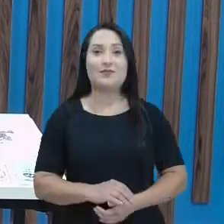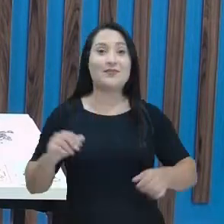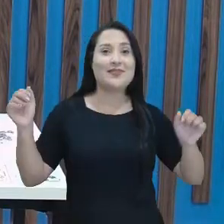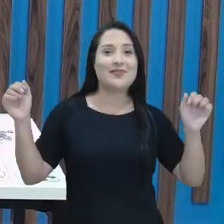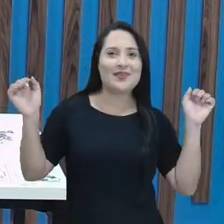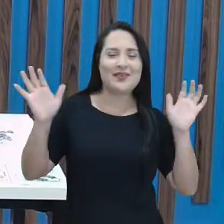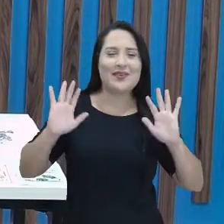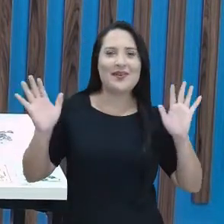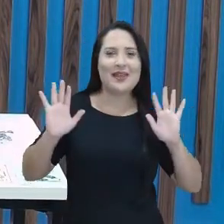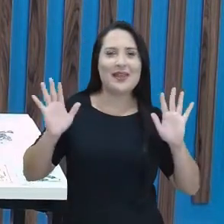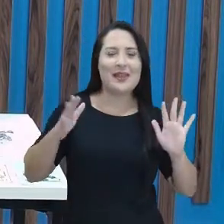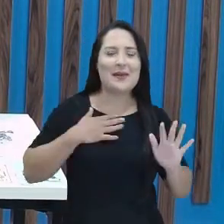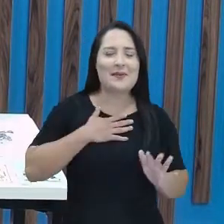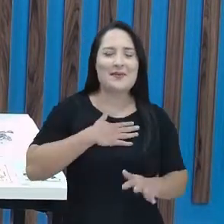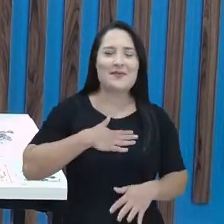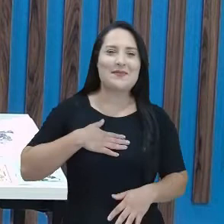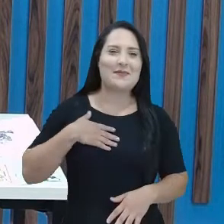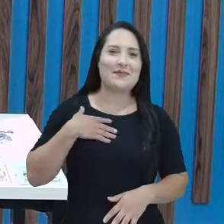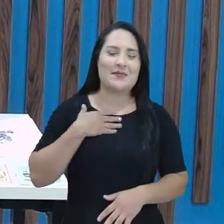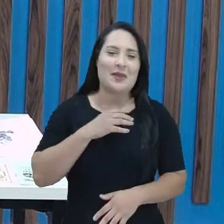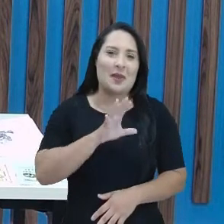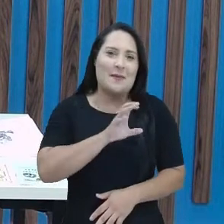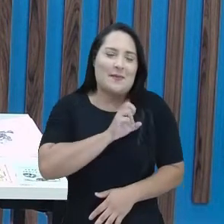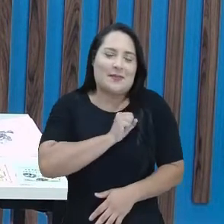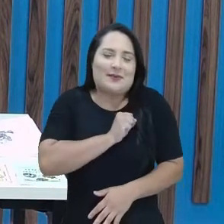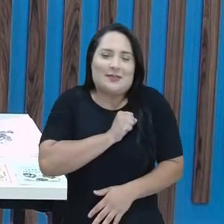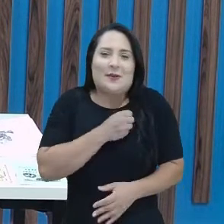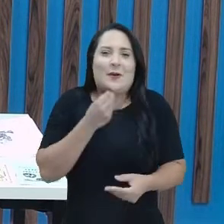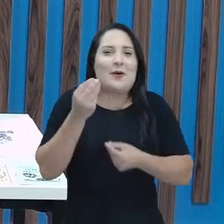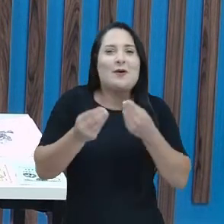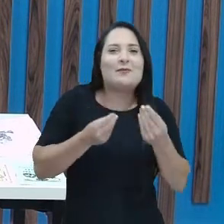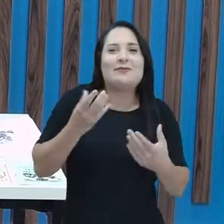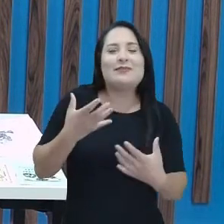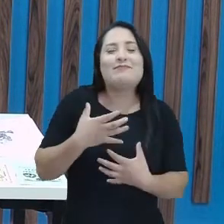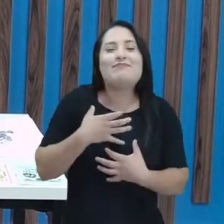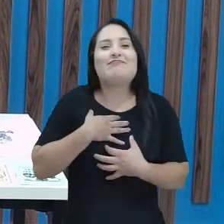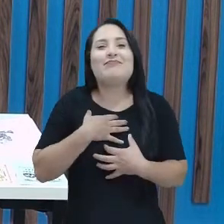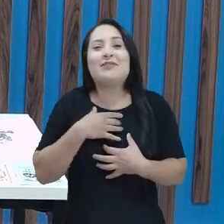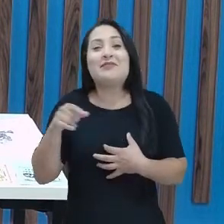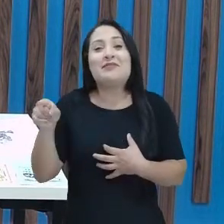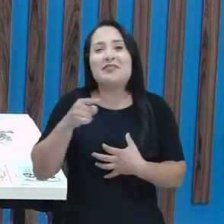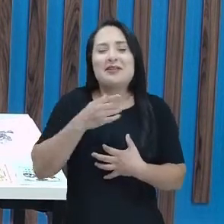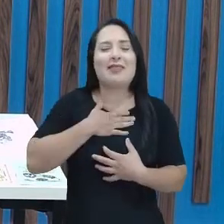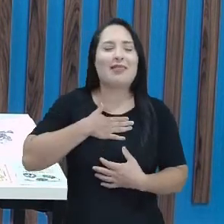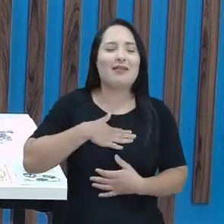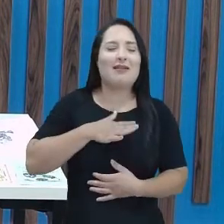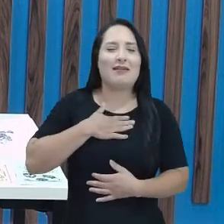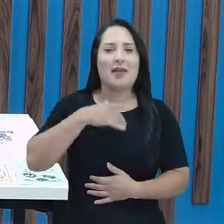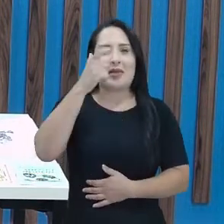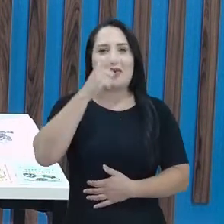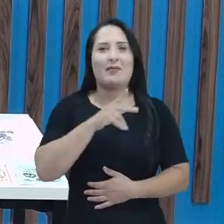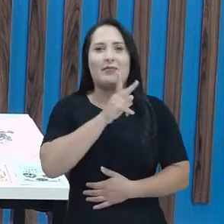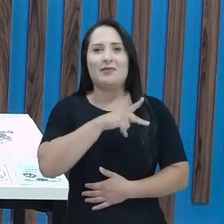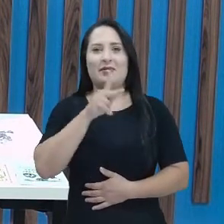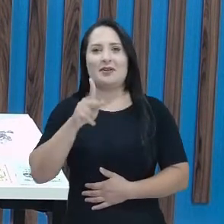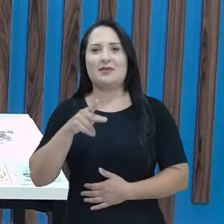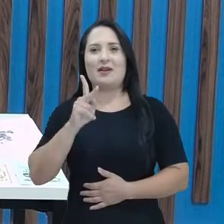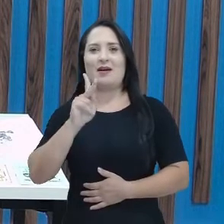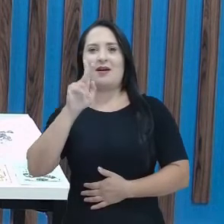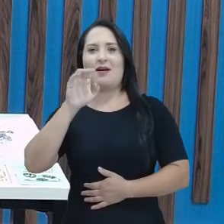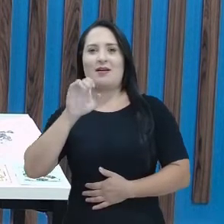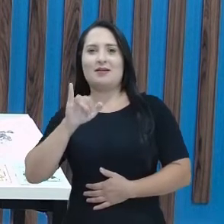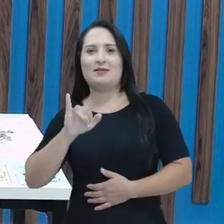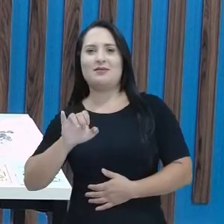Olá, amores! Como é que vocês estão? Tá tudo de boa na lagoa? Tudo tranquilo? Como esquilo? Sou a professora Casey Marinho, de